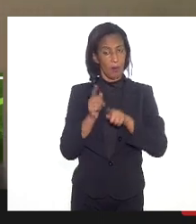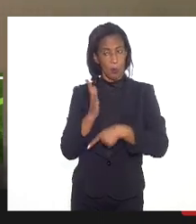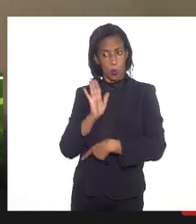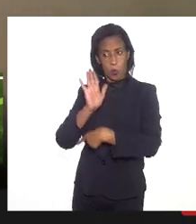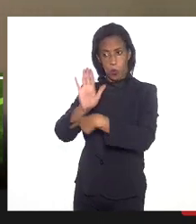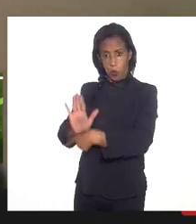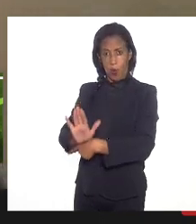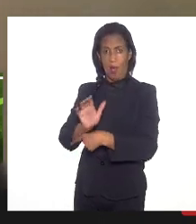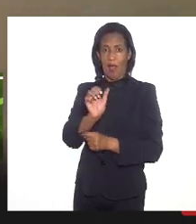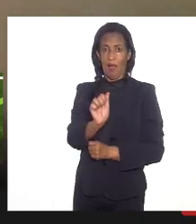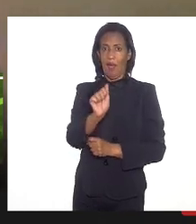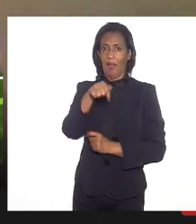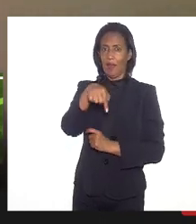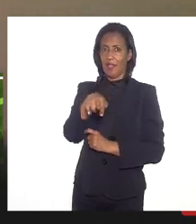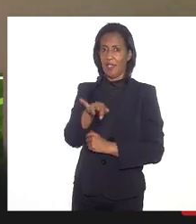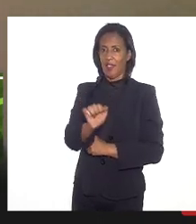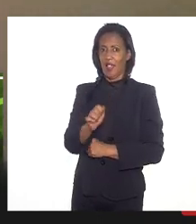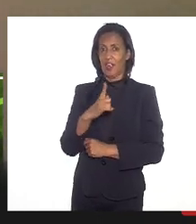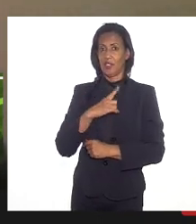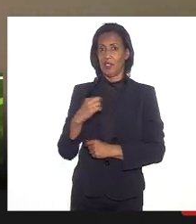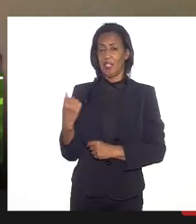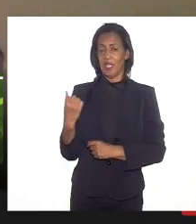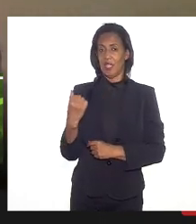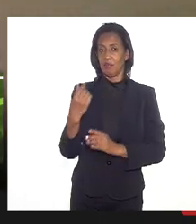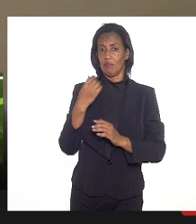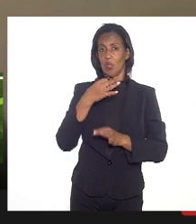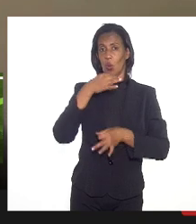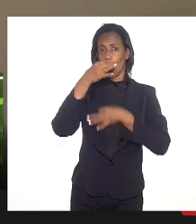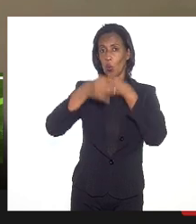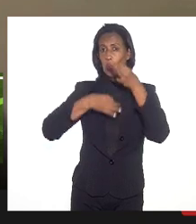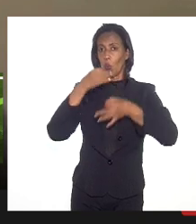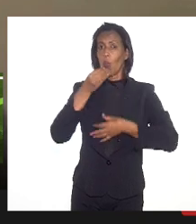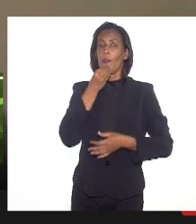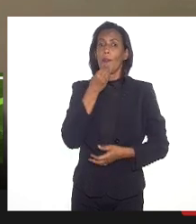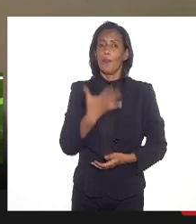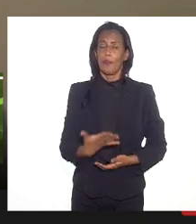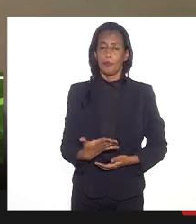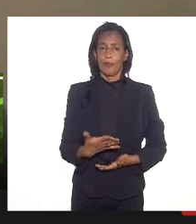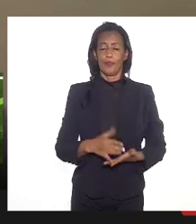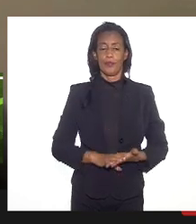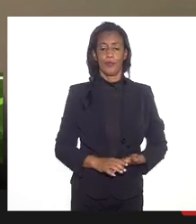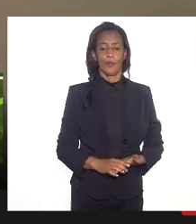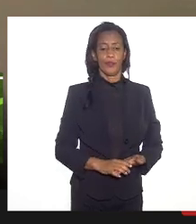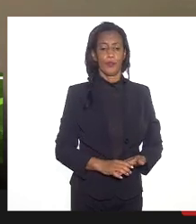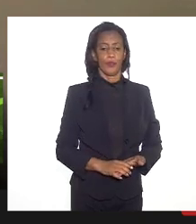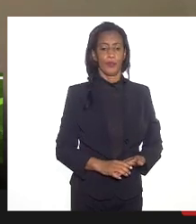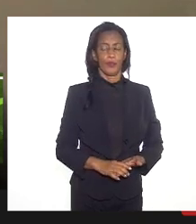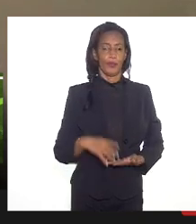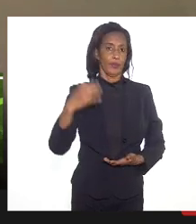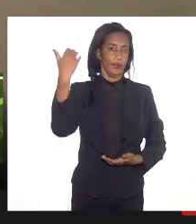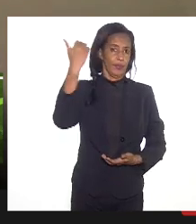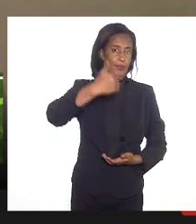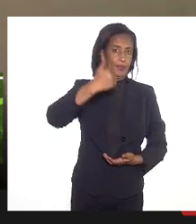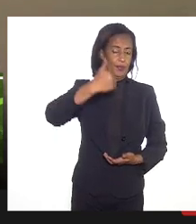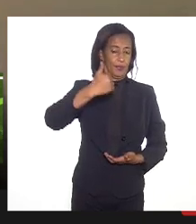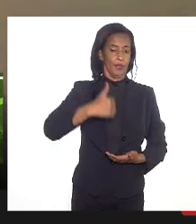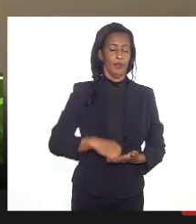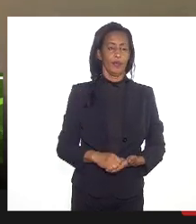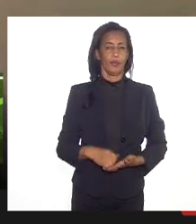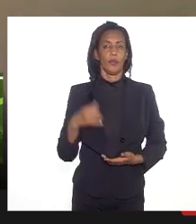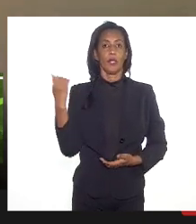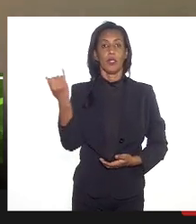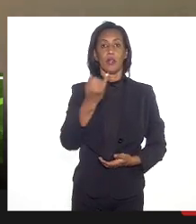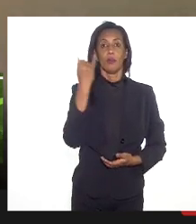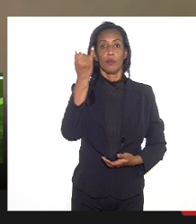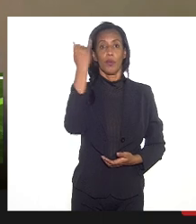contribuição, a Aquilerge traz as seguintes demandas das comunidades quilombolas. Primeira é a